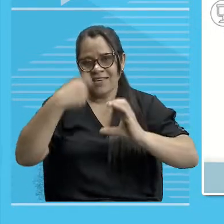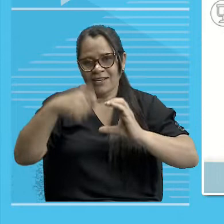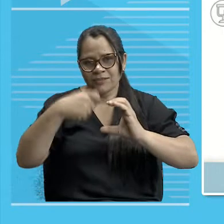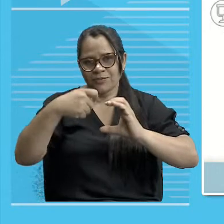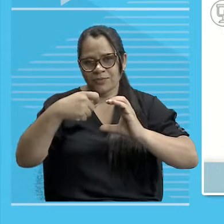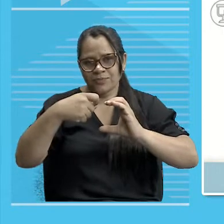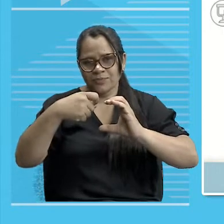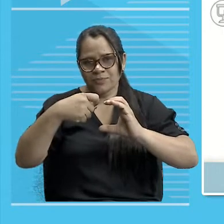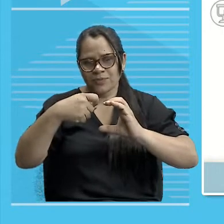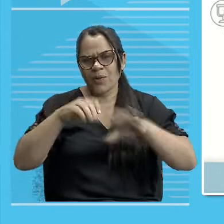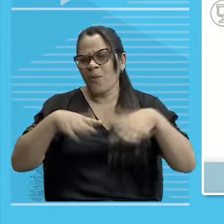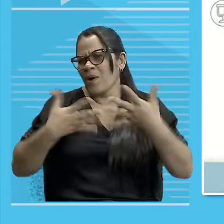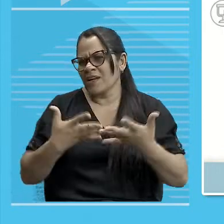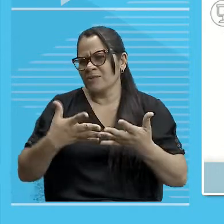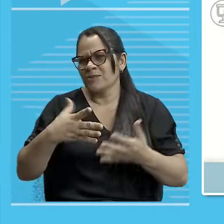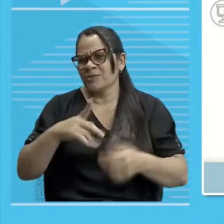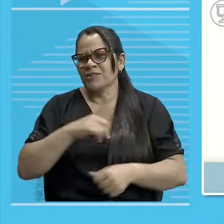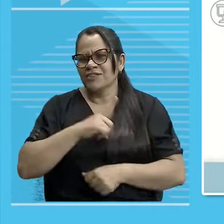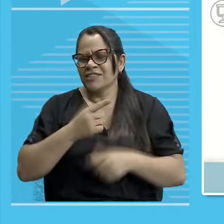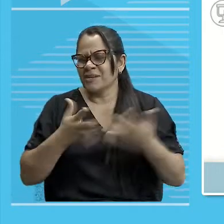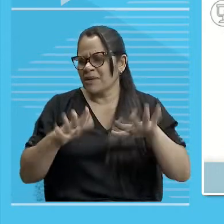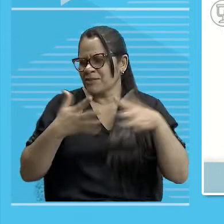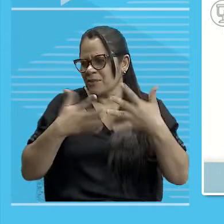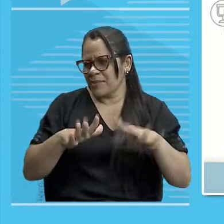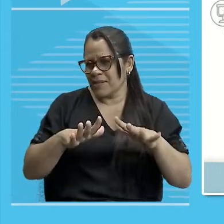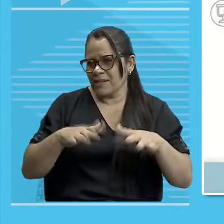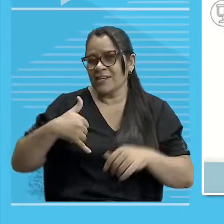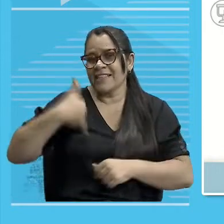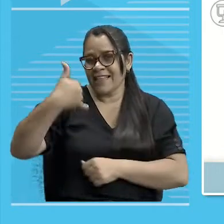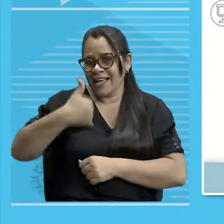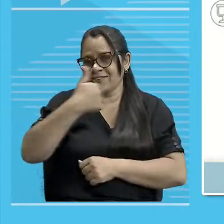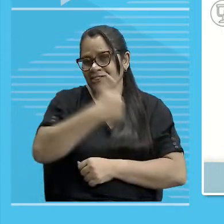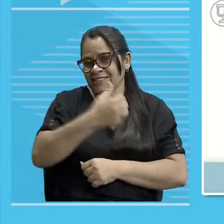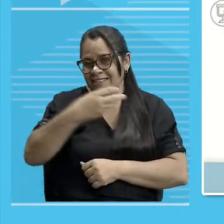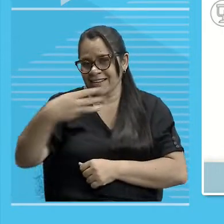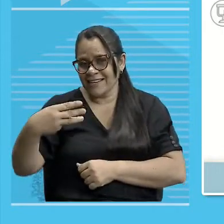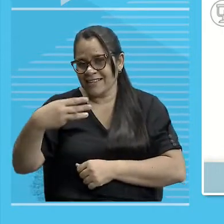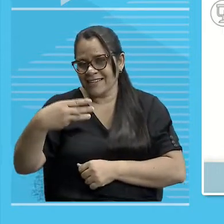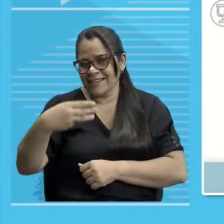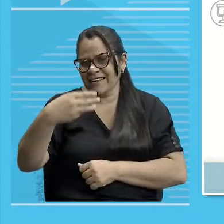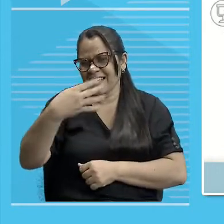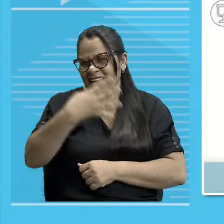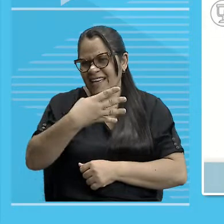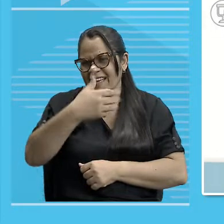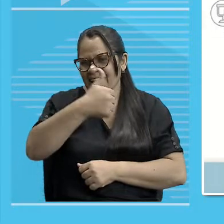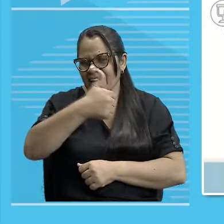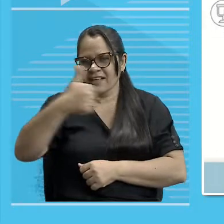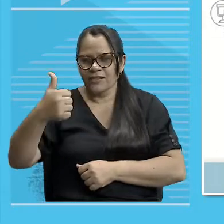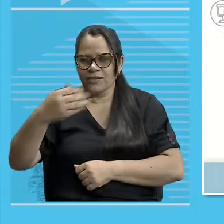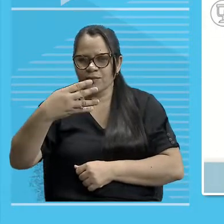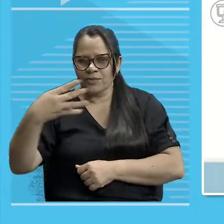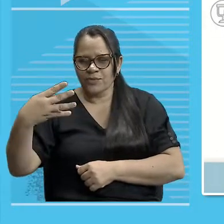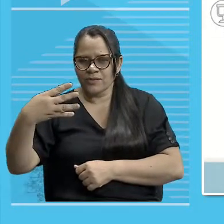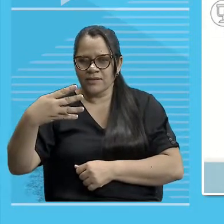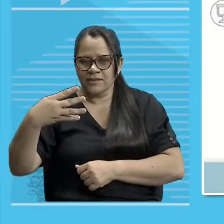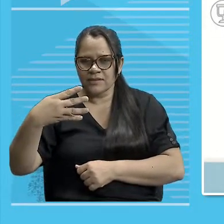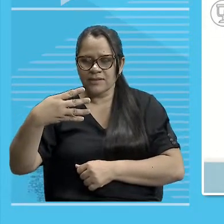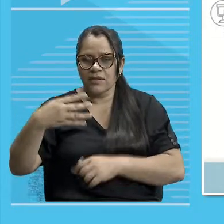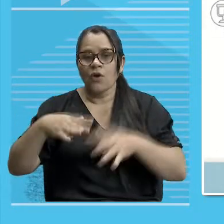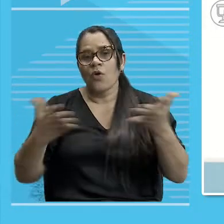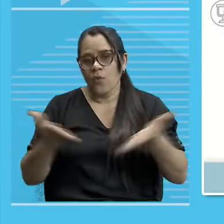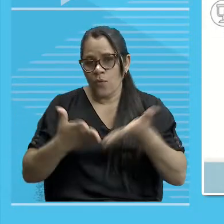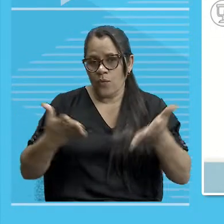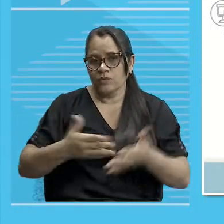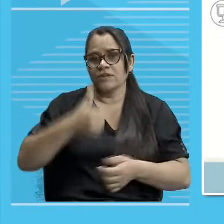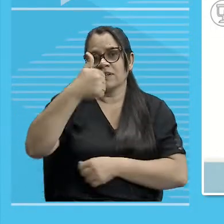Quando ele tinha, não sei, acho que 13 anos, 14, não lembro isso. Não. Peraí, acho que mais ou menos isso aí. Ele tem 17,